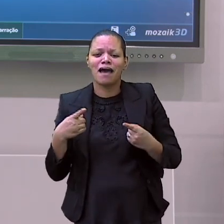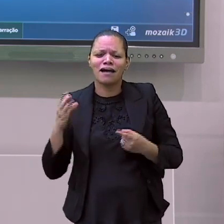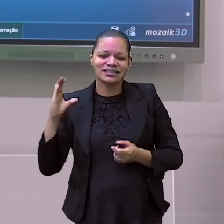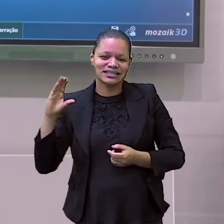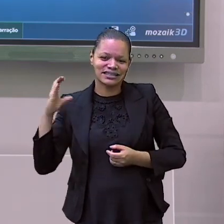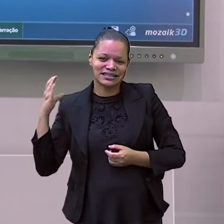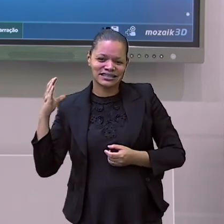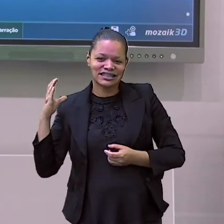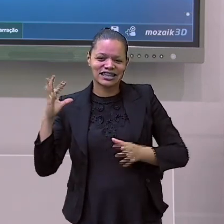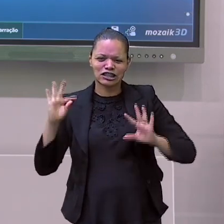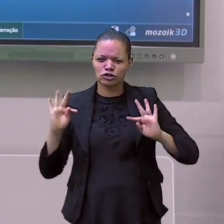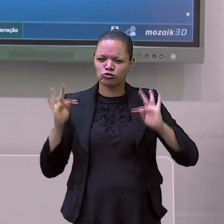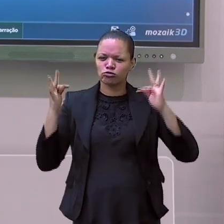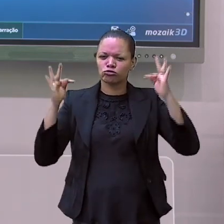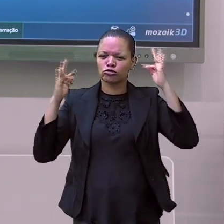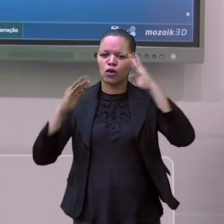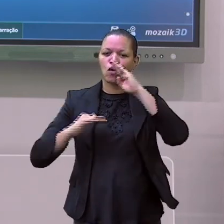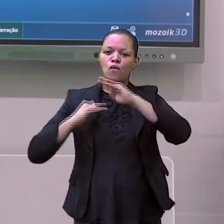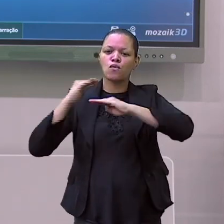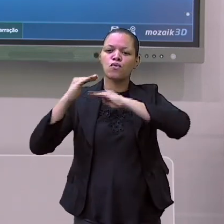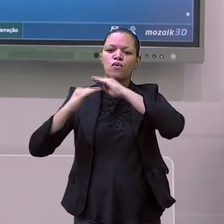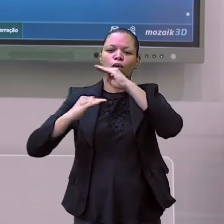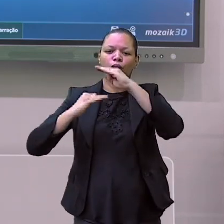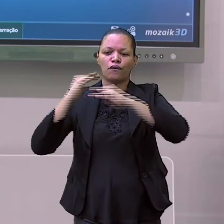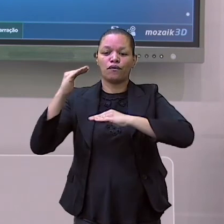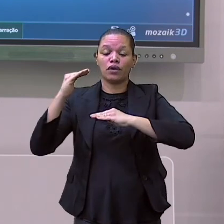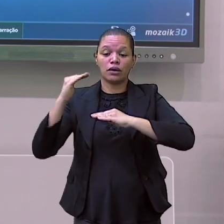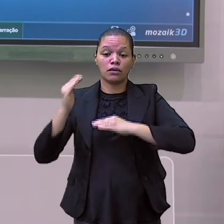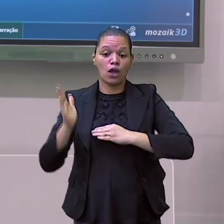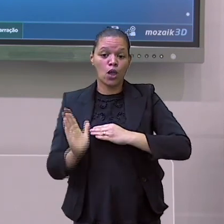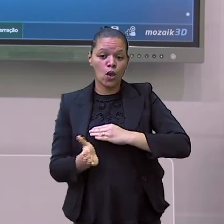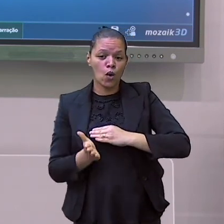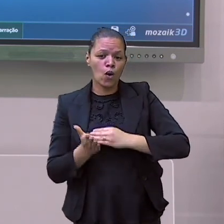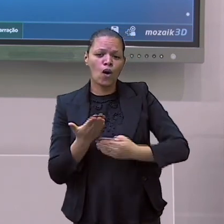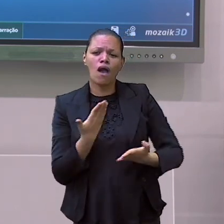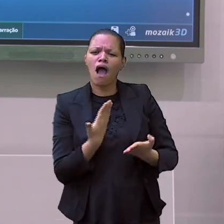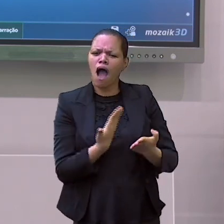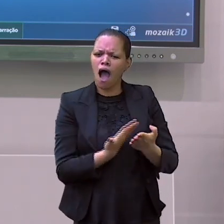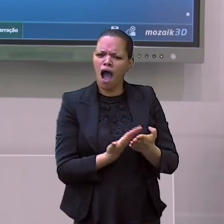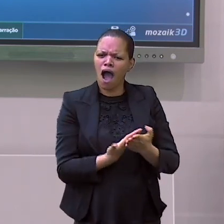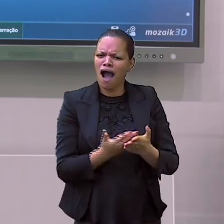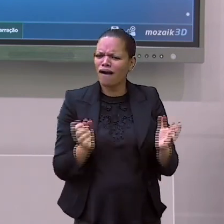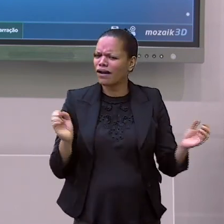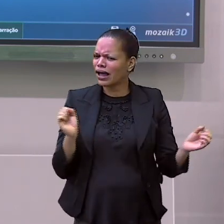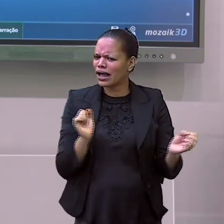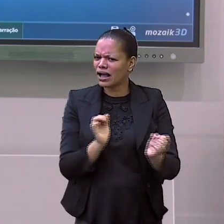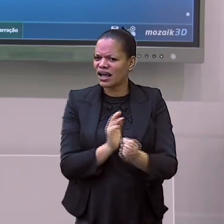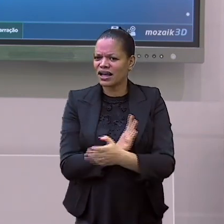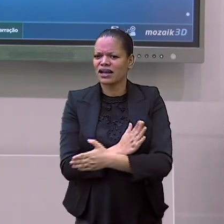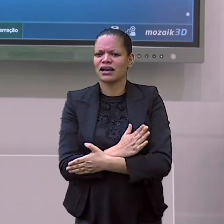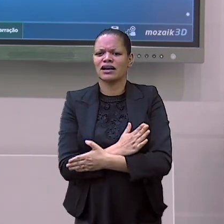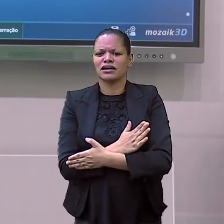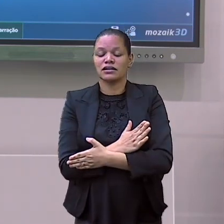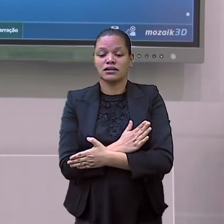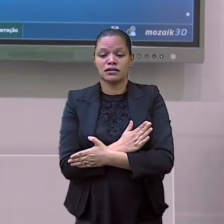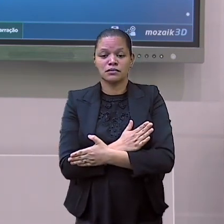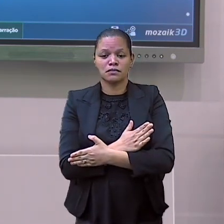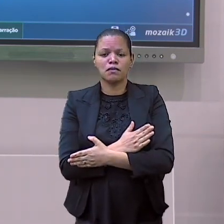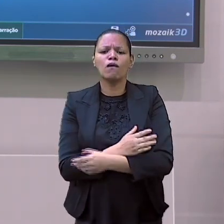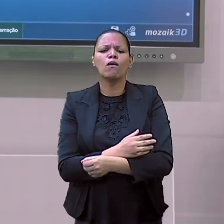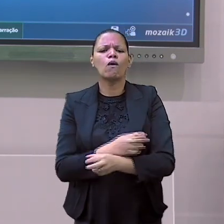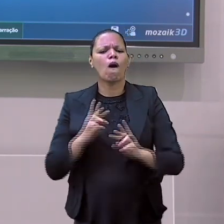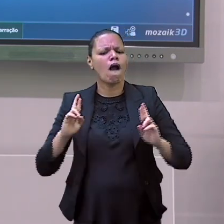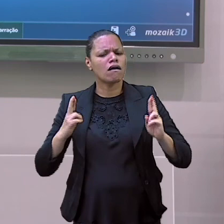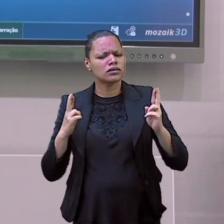nossa aula termina por aqui. Espero que você tenha aproveitado esse conhecimento e não esqueça de colocar